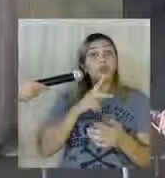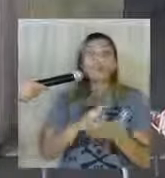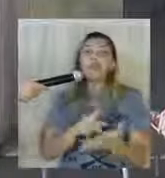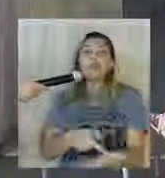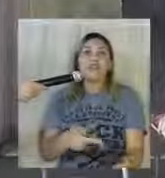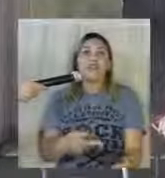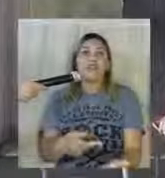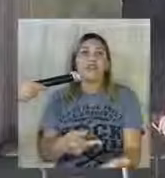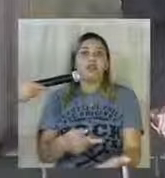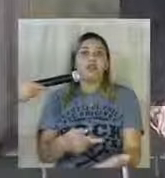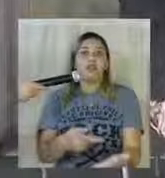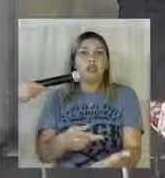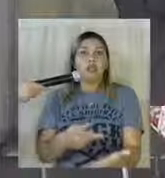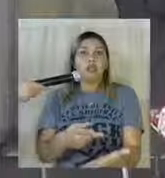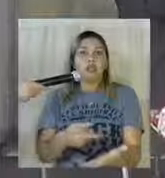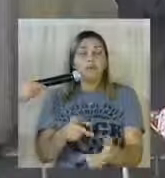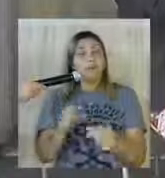surdo de verdade.